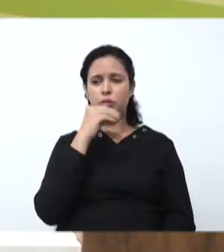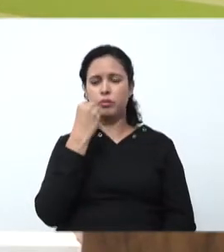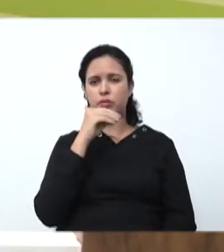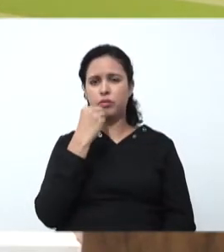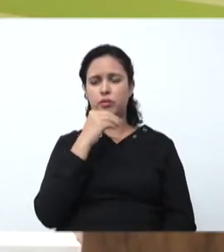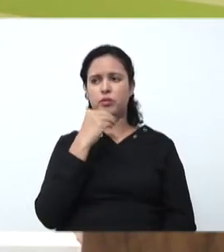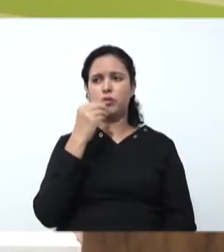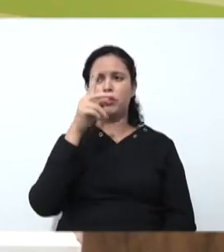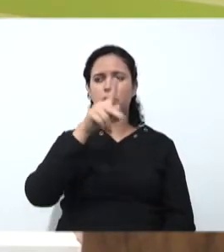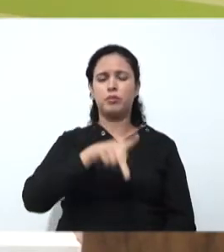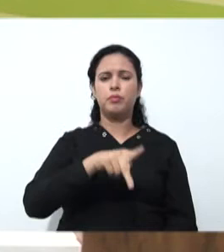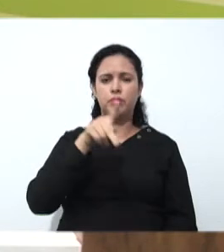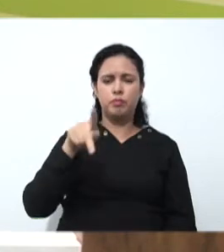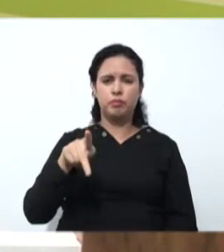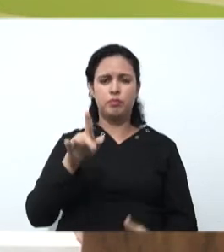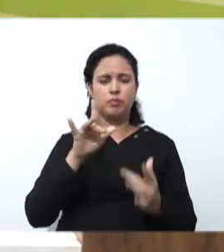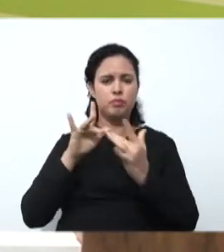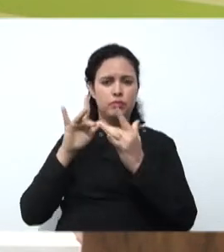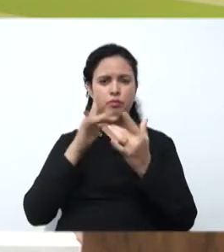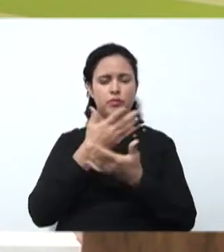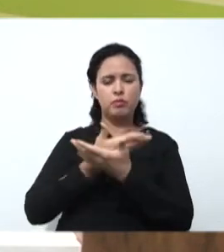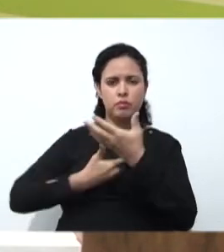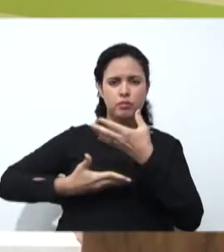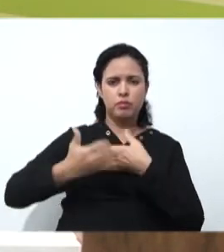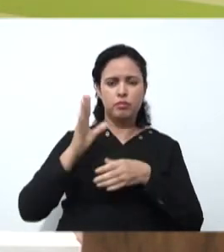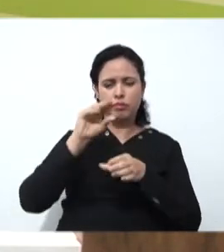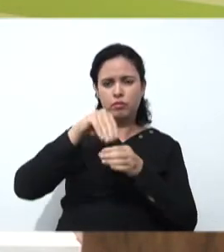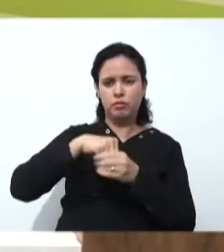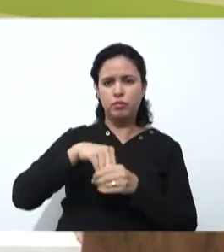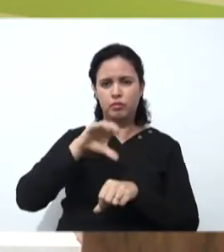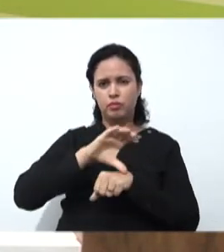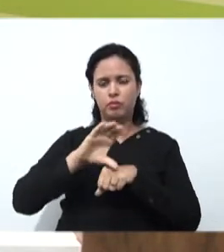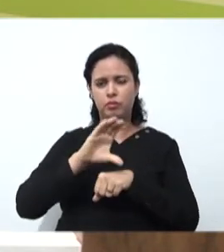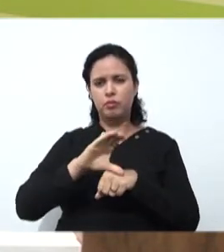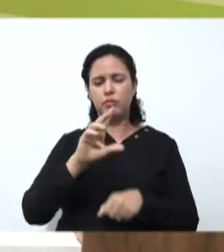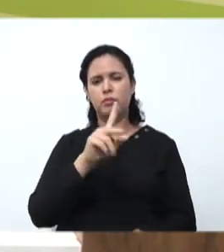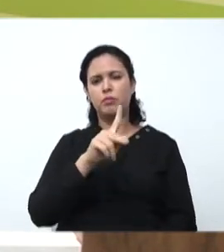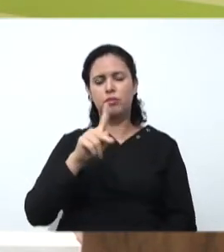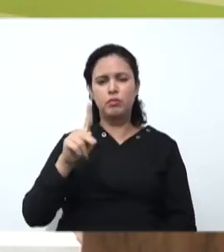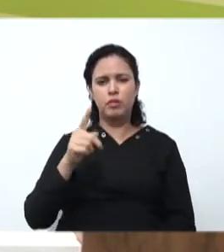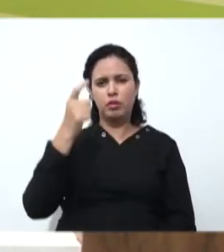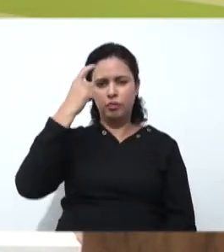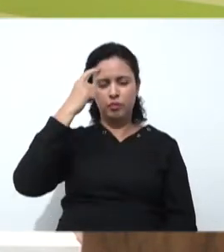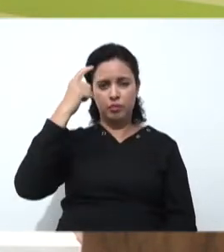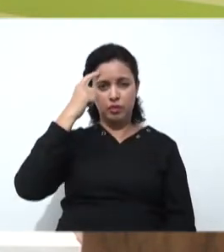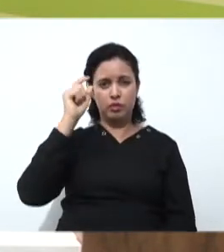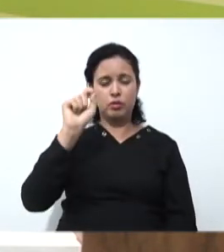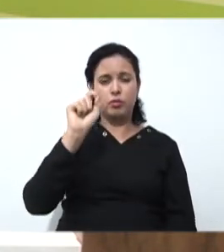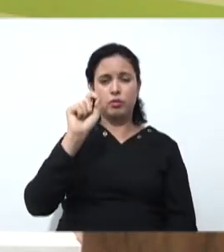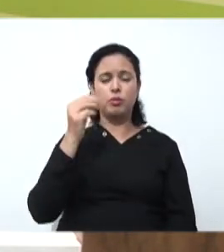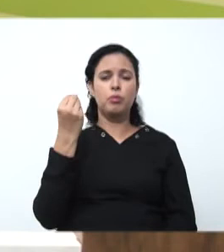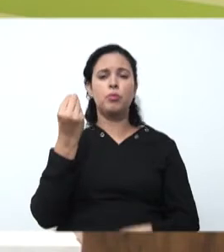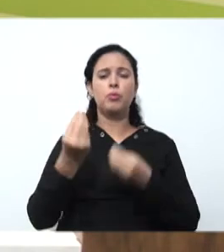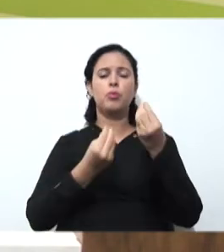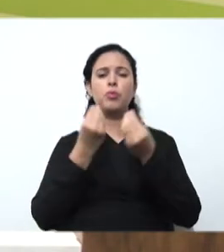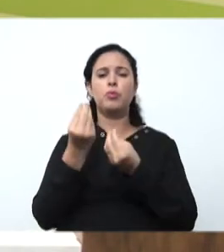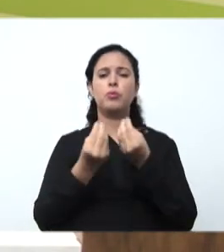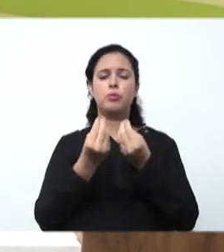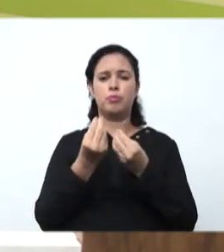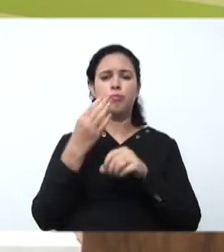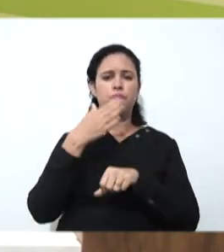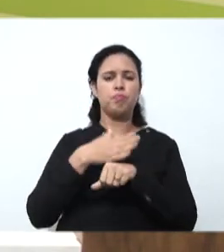estão interagindo aí, não é, dentro do curso de cooperativismo, para pensar em colocar essa ideia em prática